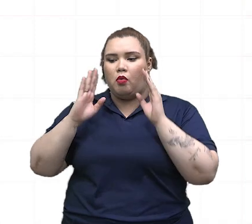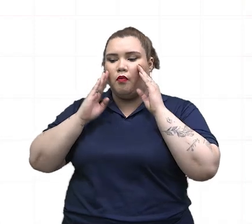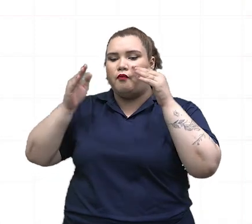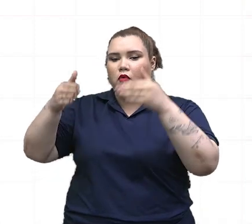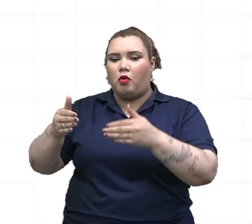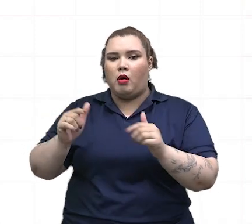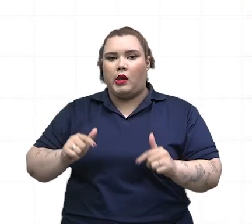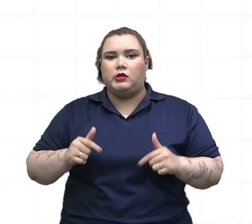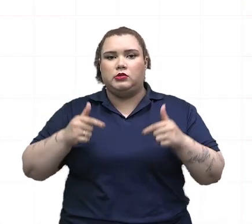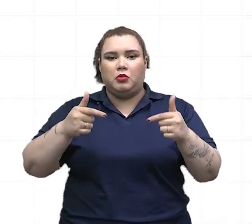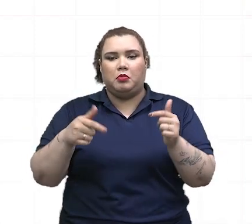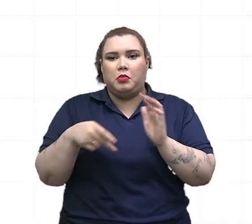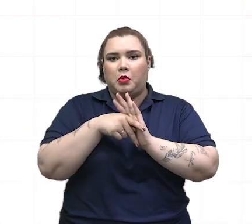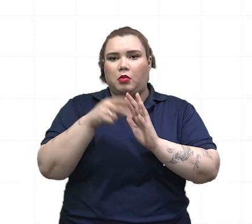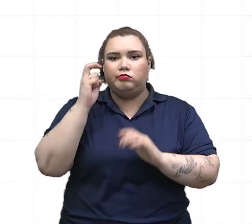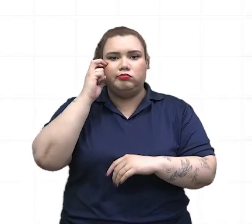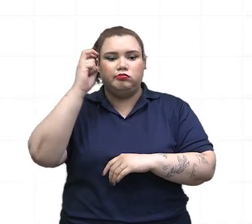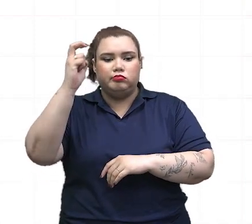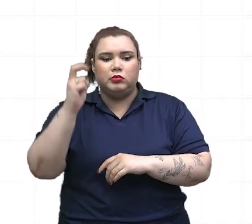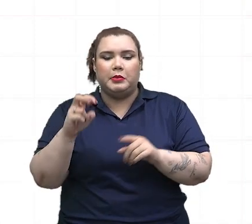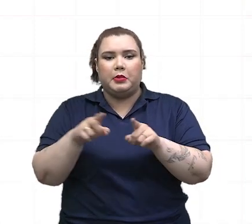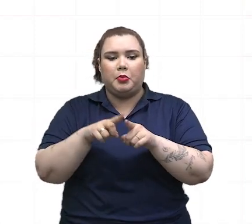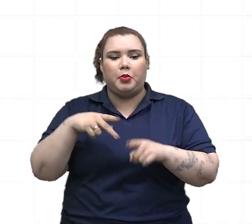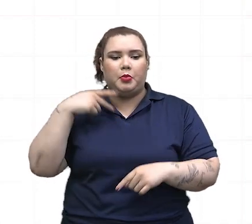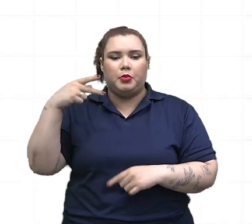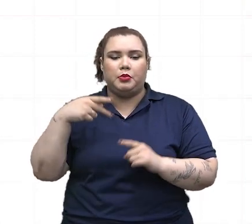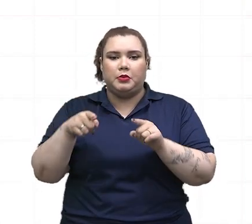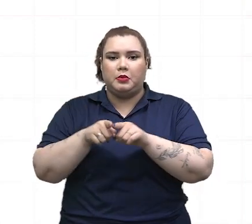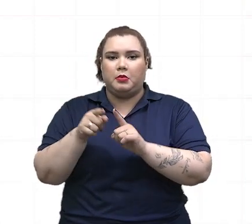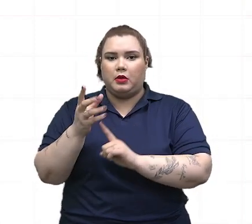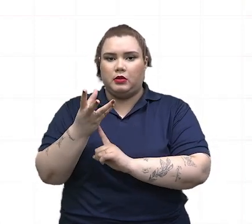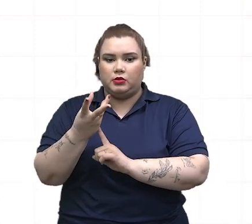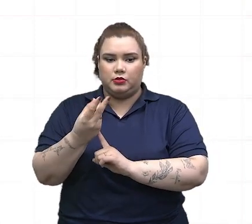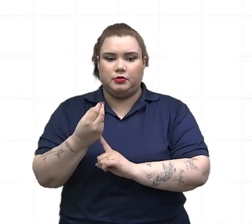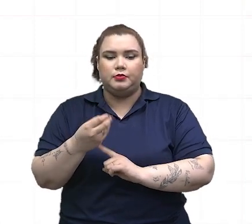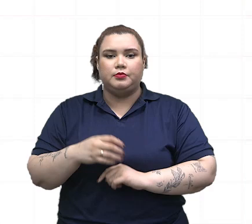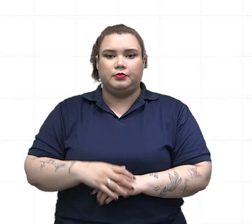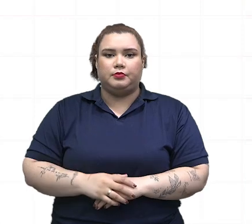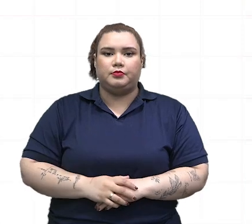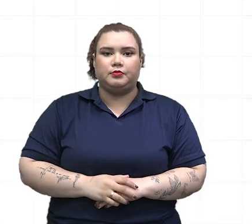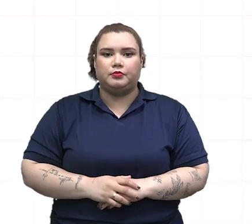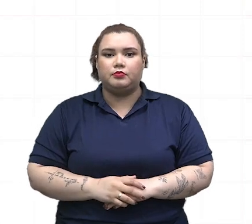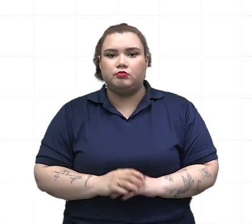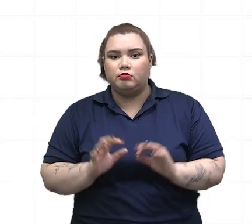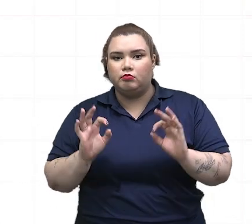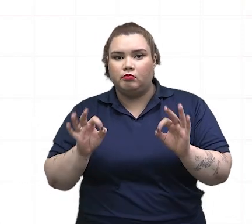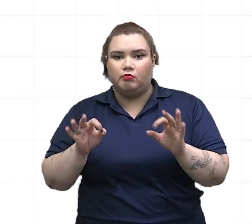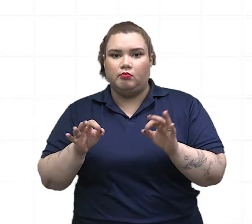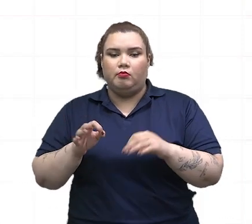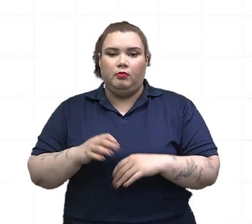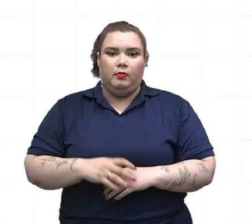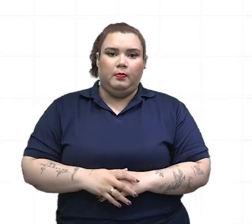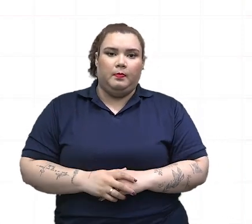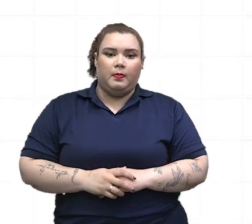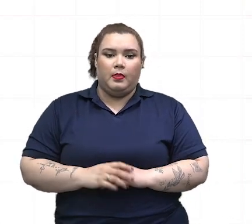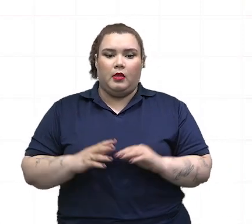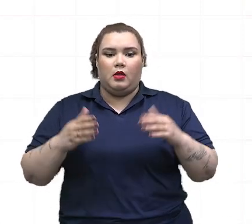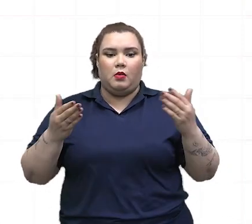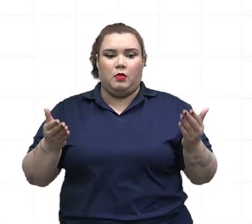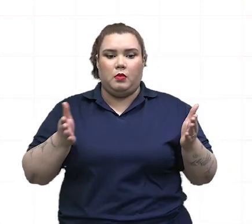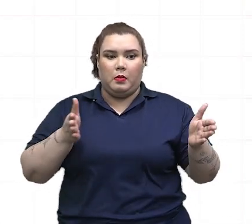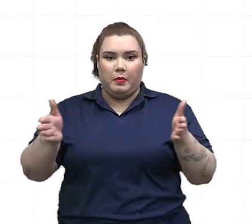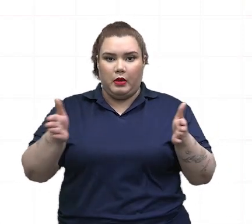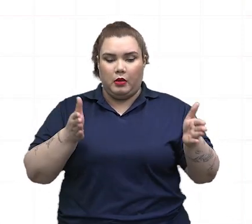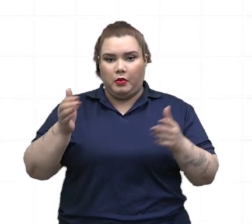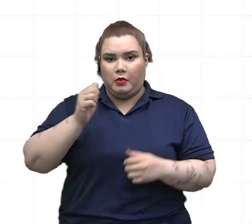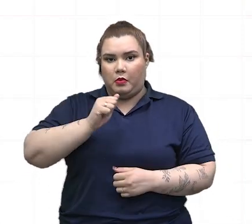tempo às atividades intelectuais, políticas e artísticas. Tá certo? Então, no Império Romano, a